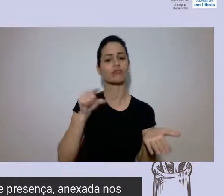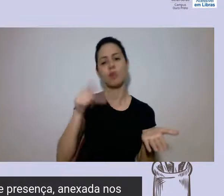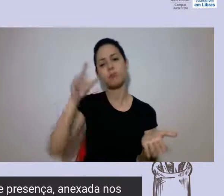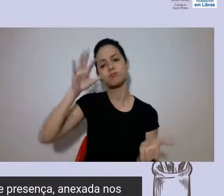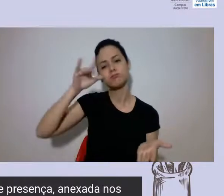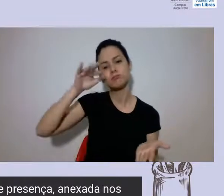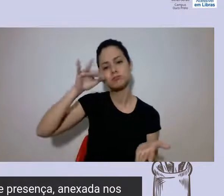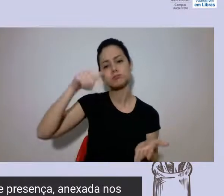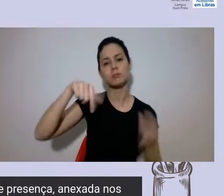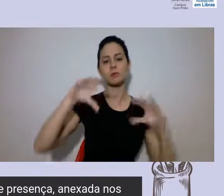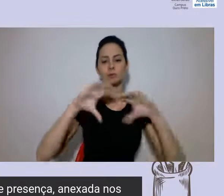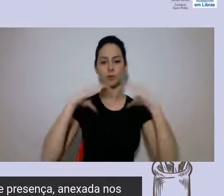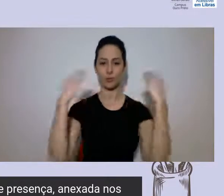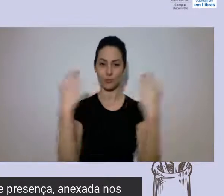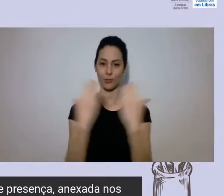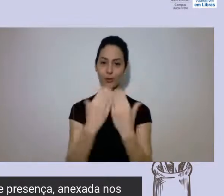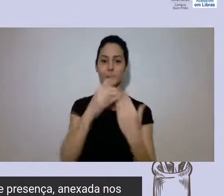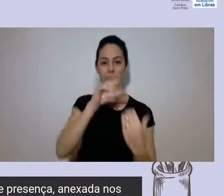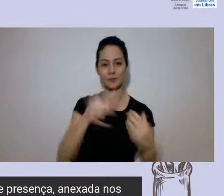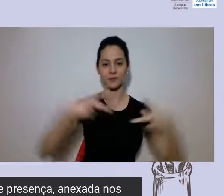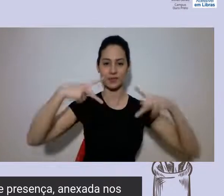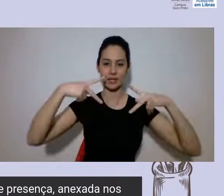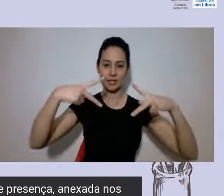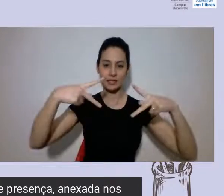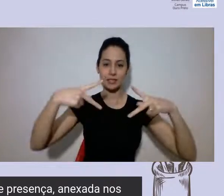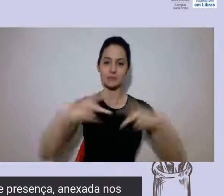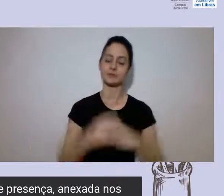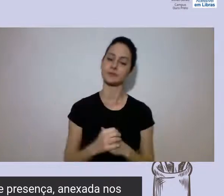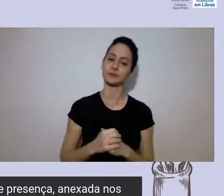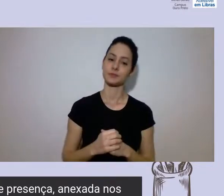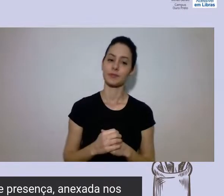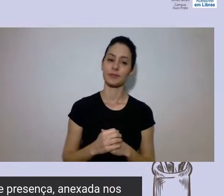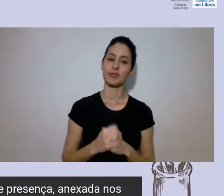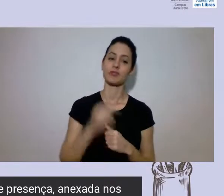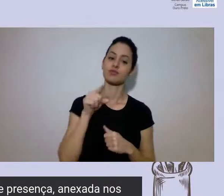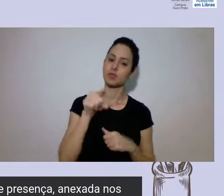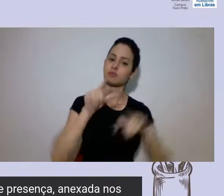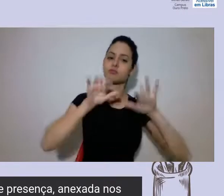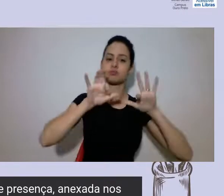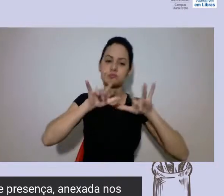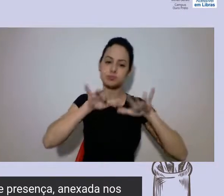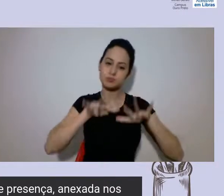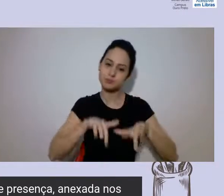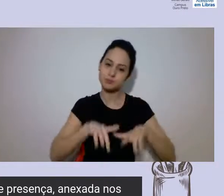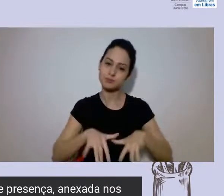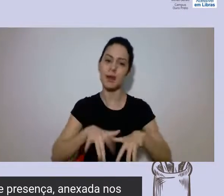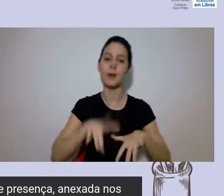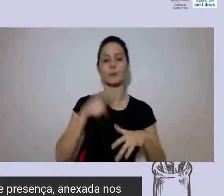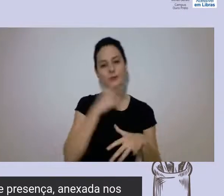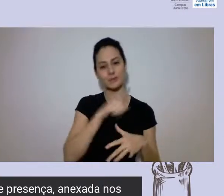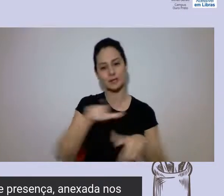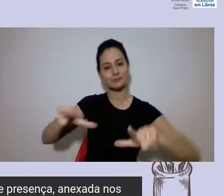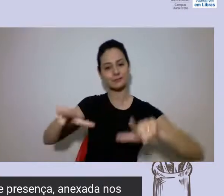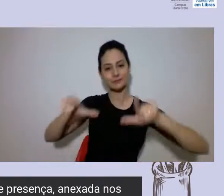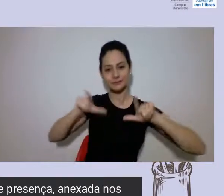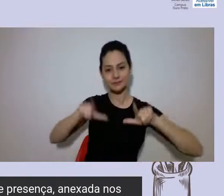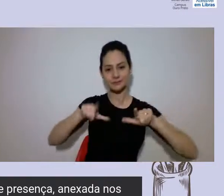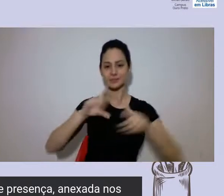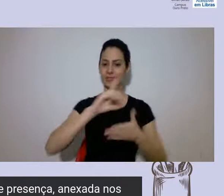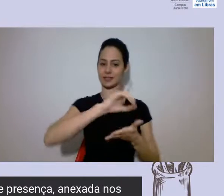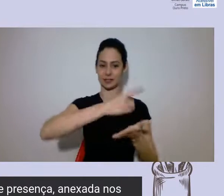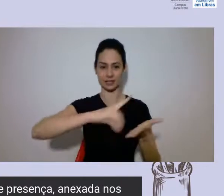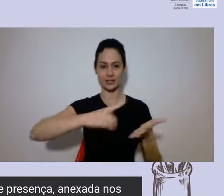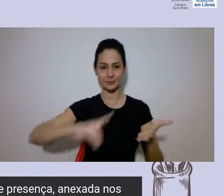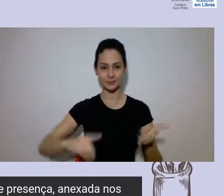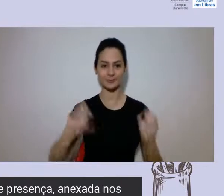colóquio, veja o link, você vai lá. Preenche os dados e você vai receber uma declaração,